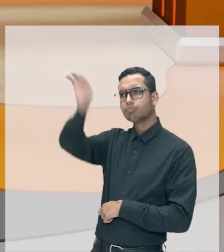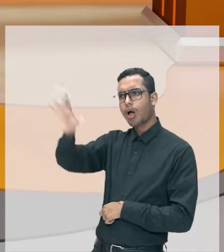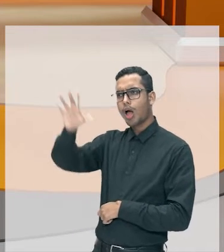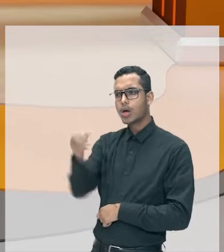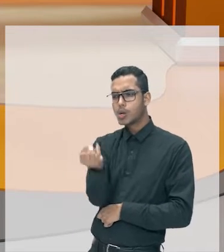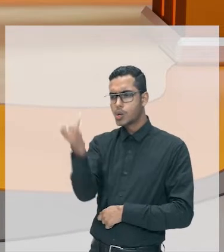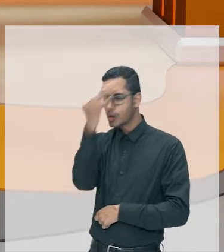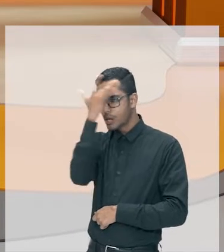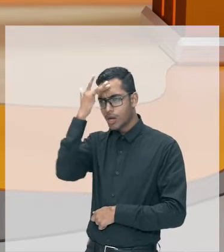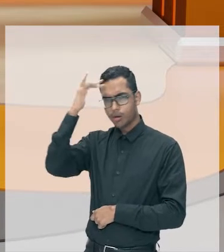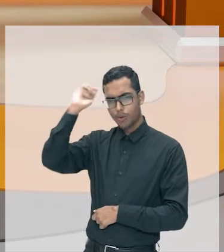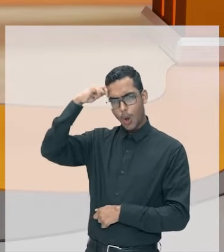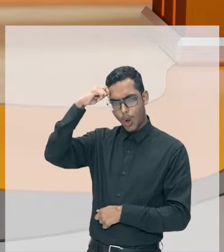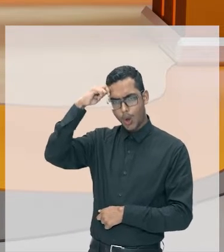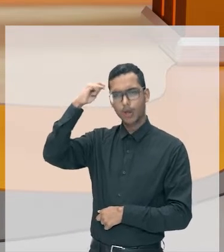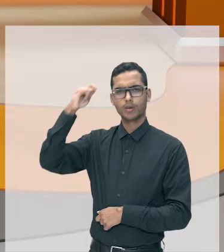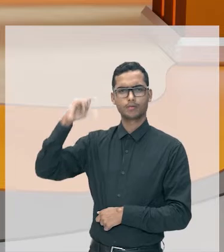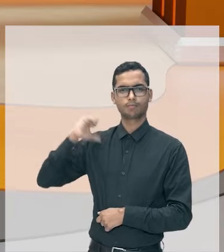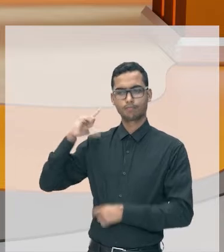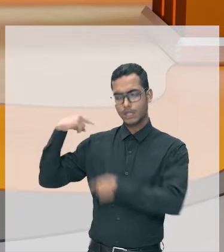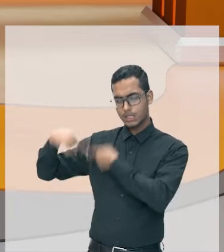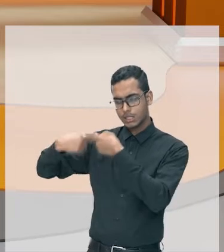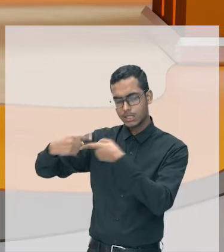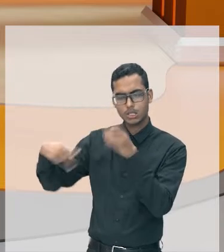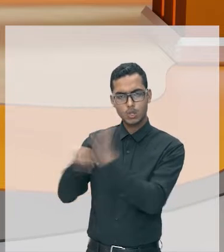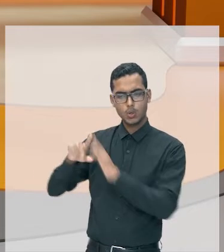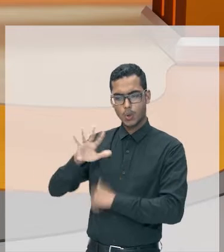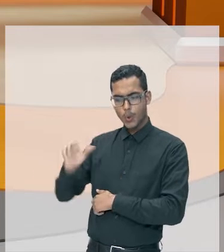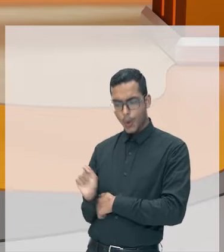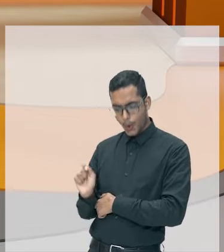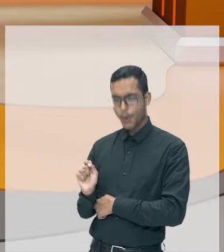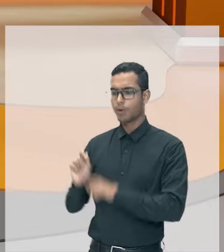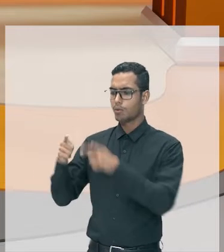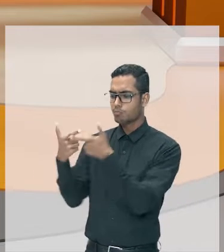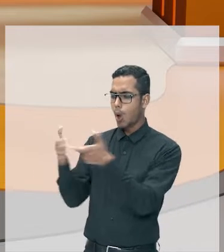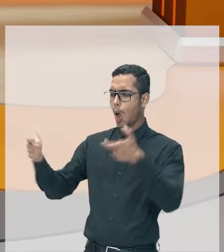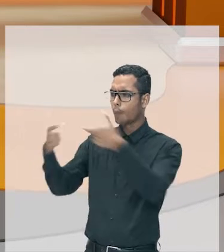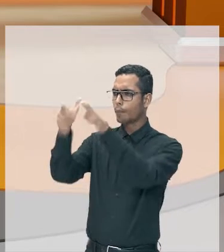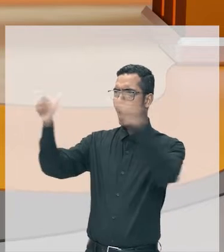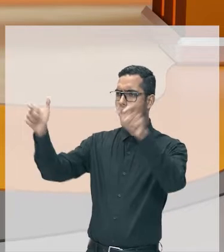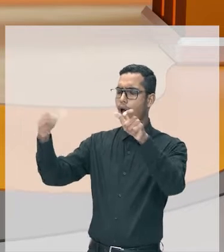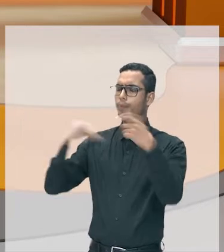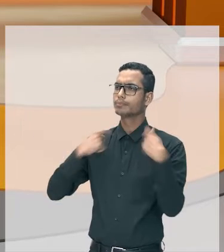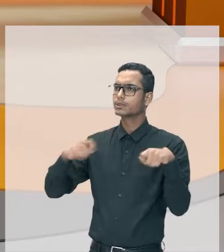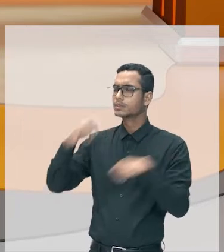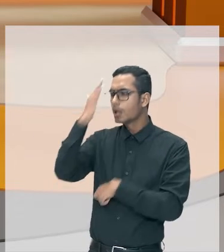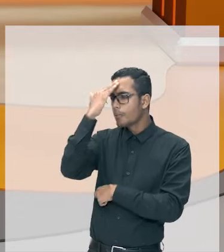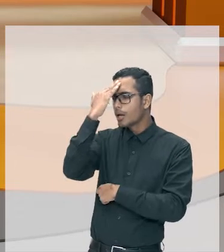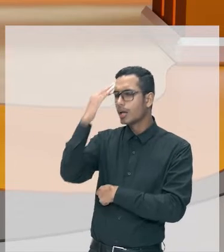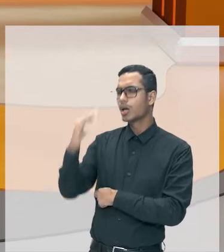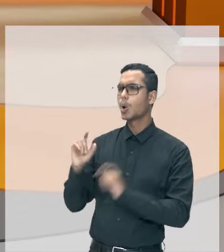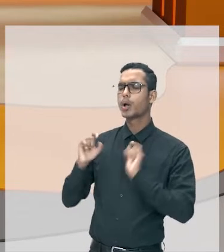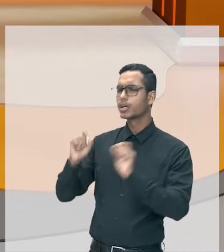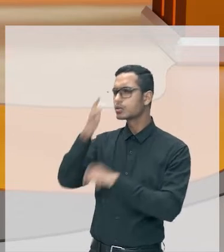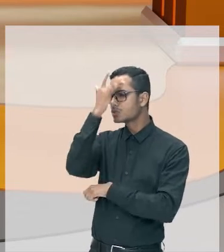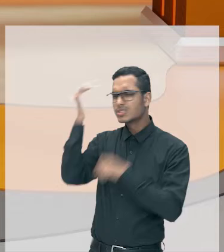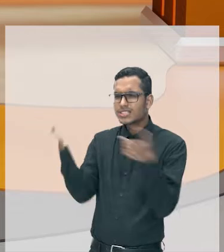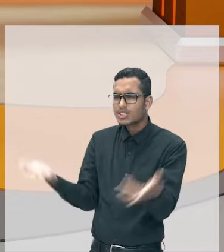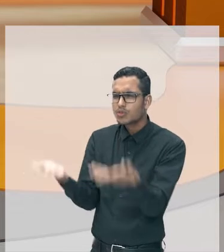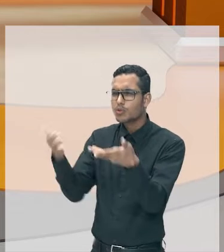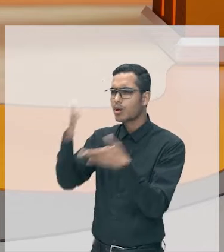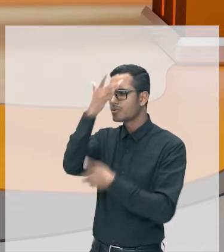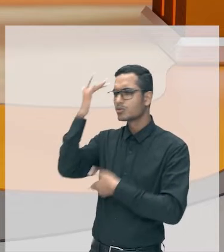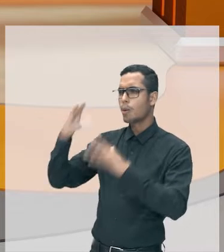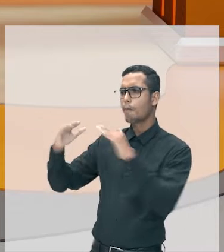de afrodescendentes, eu preciso investigar o que levou essas pessoas a se estabelecerem ali. É a economia, é o